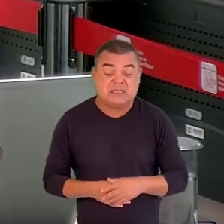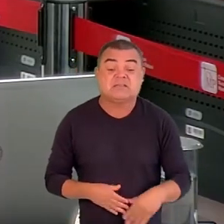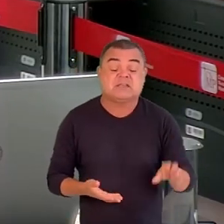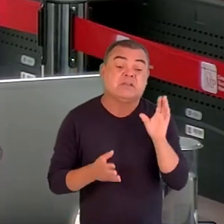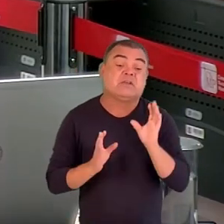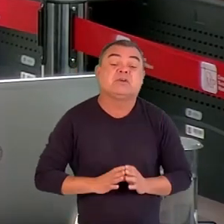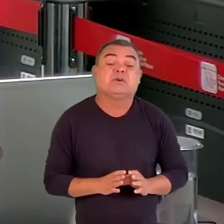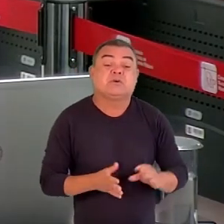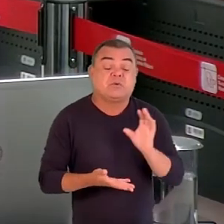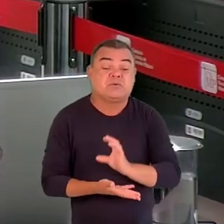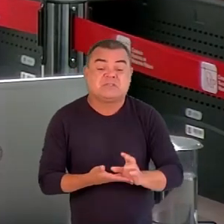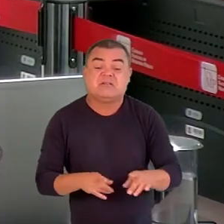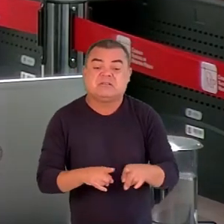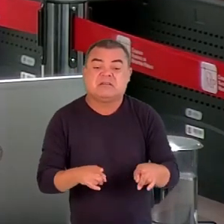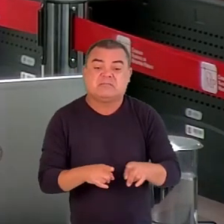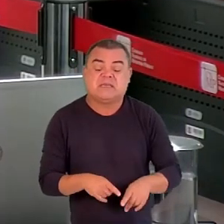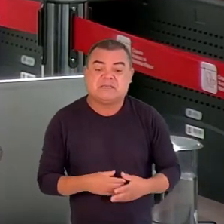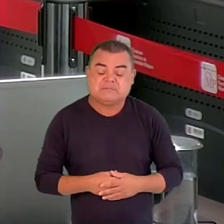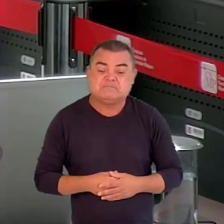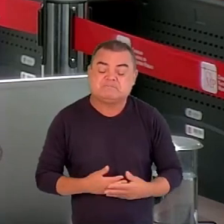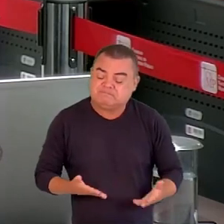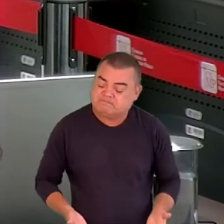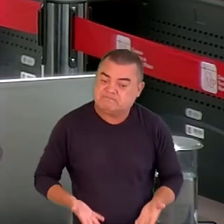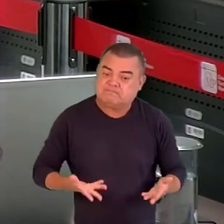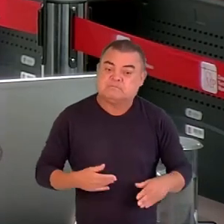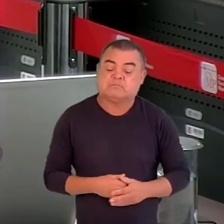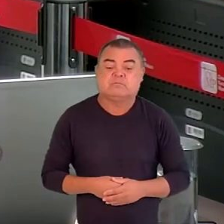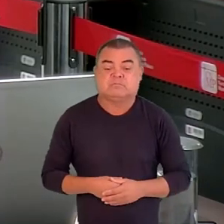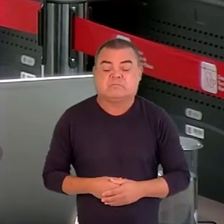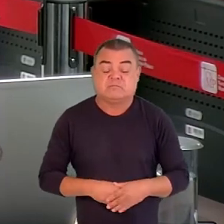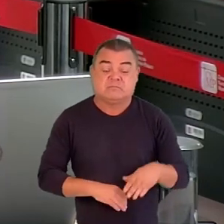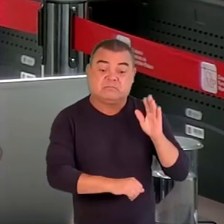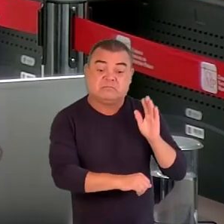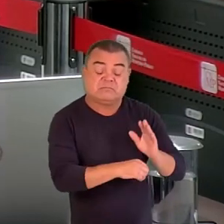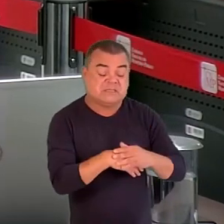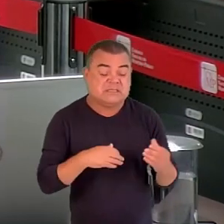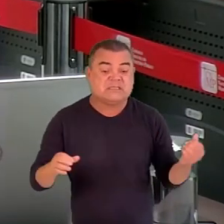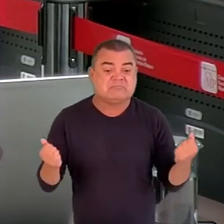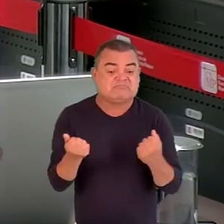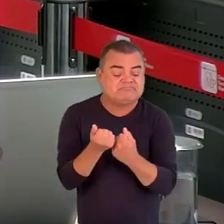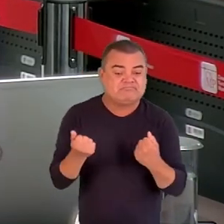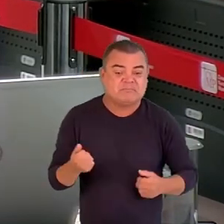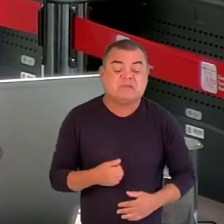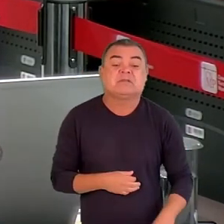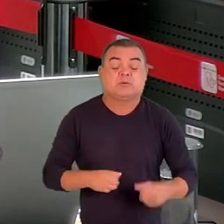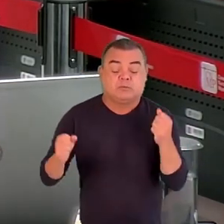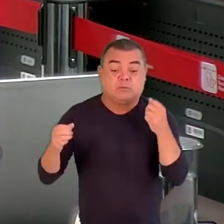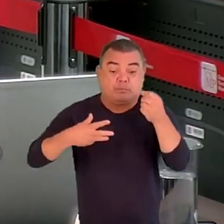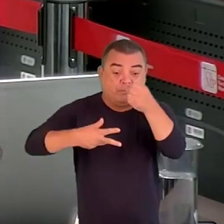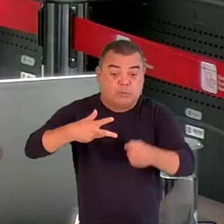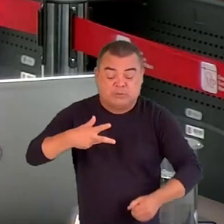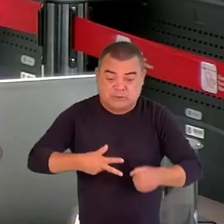se posicionar em prestígio ao Poder Judiciário, à magistratura, ao